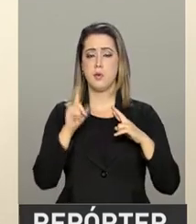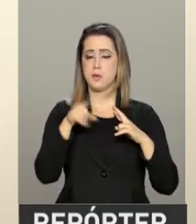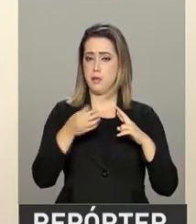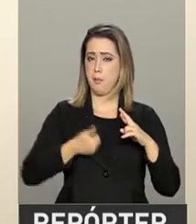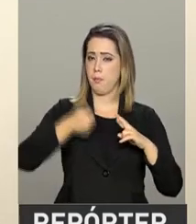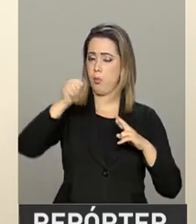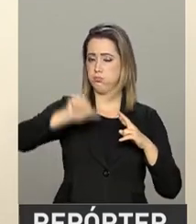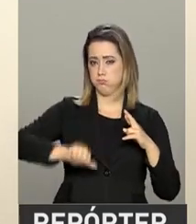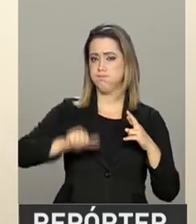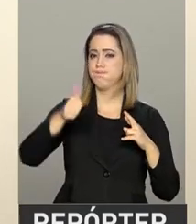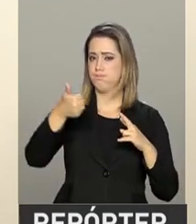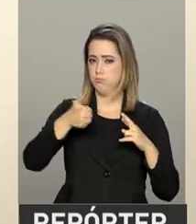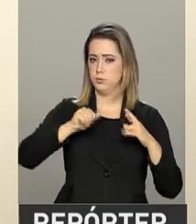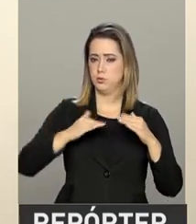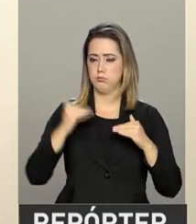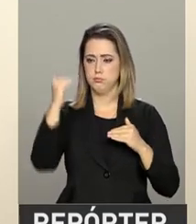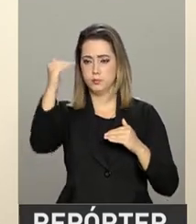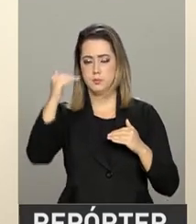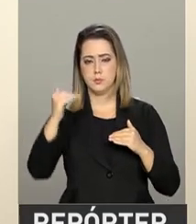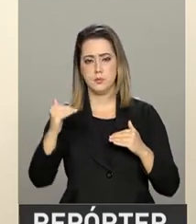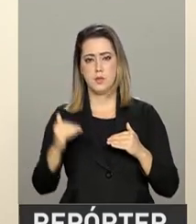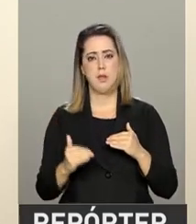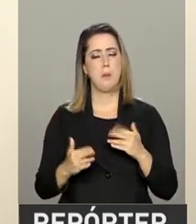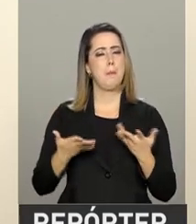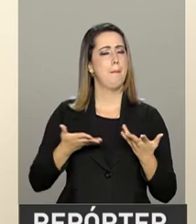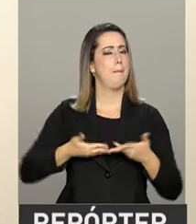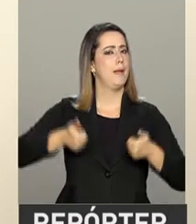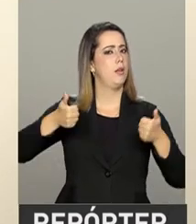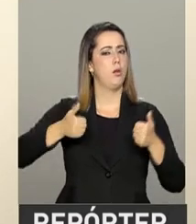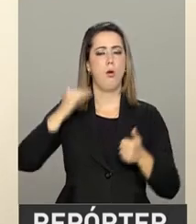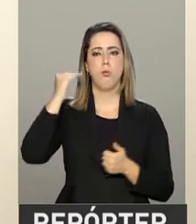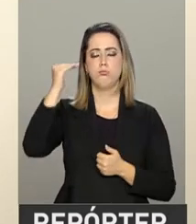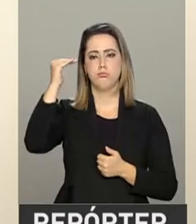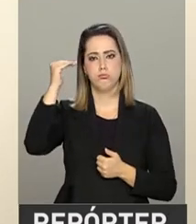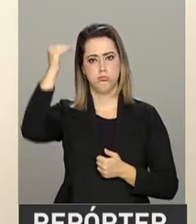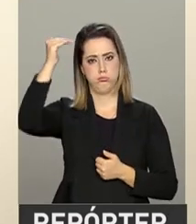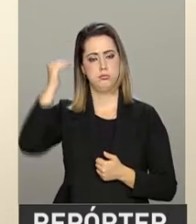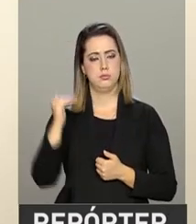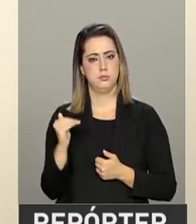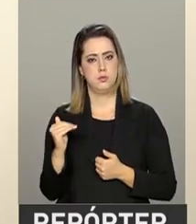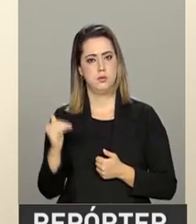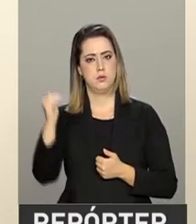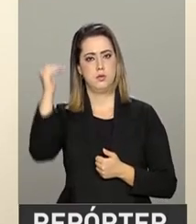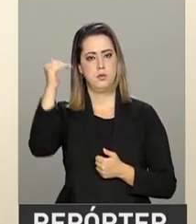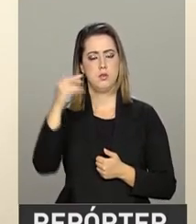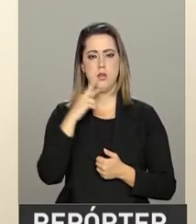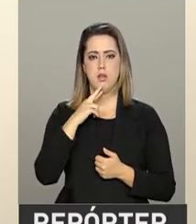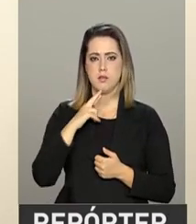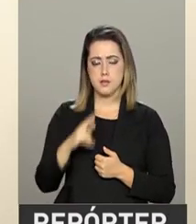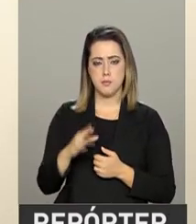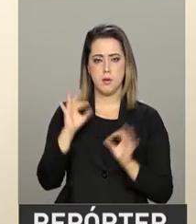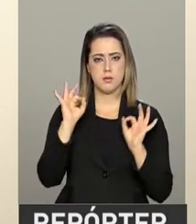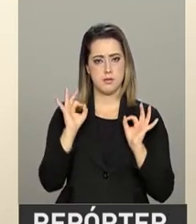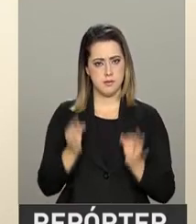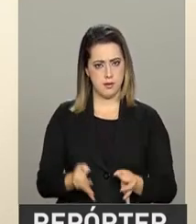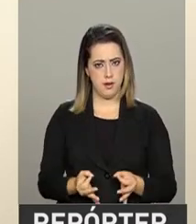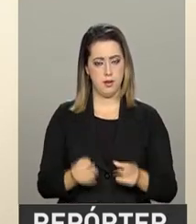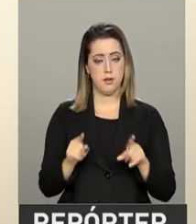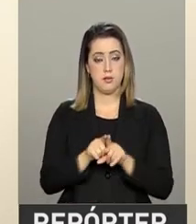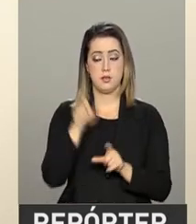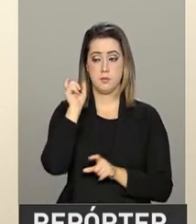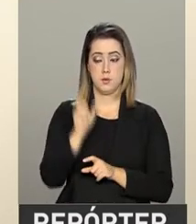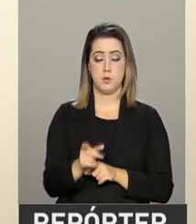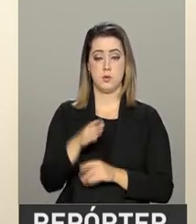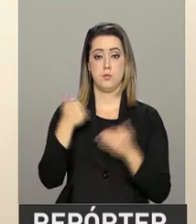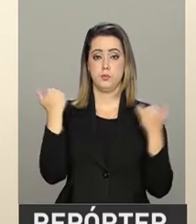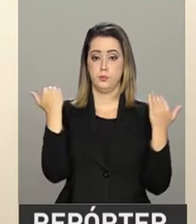possui alguns anos quanto maior a resolução dos conflitos é relatados pelos beneficiários